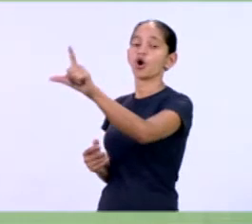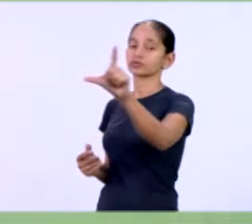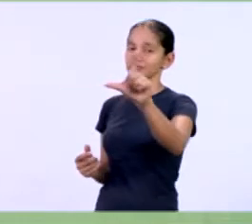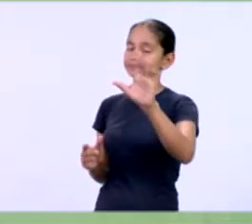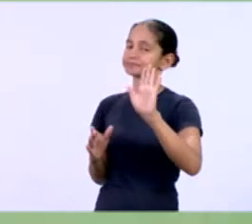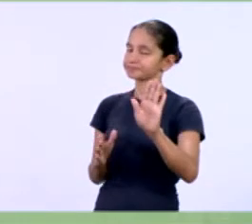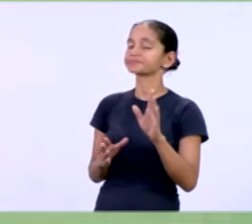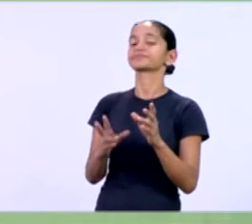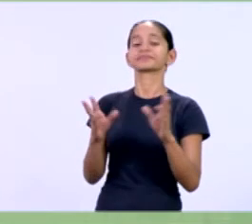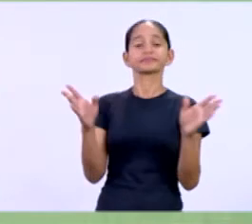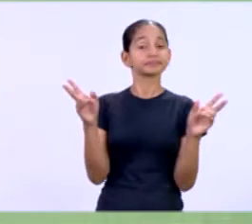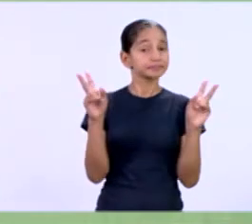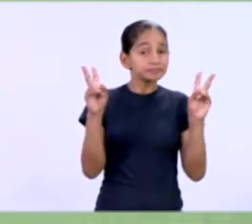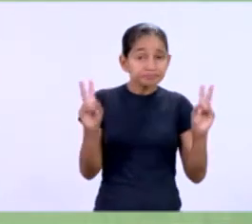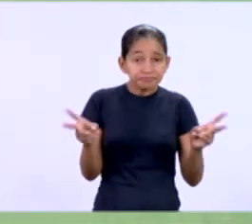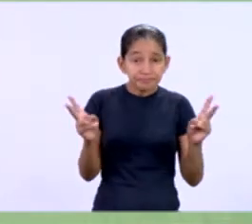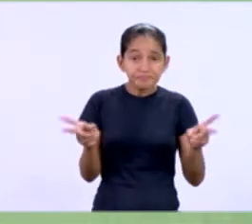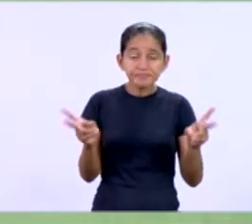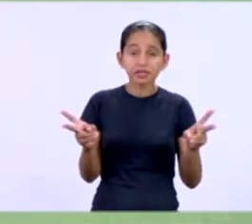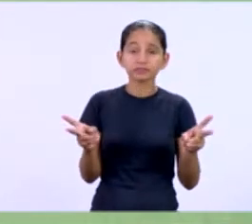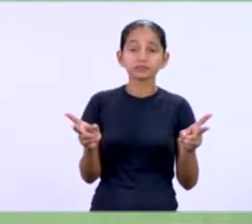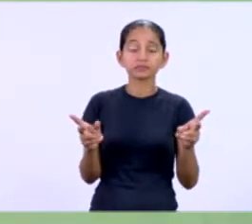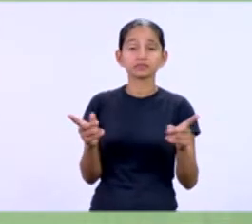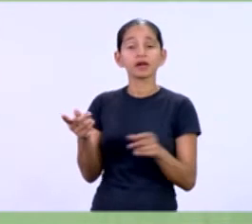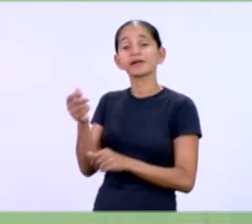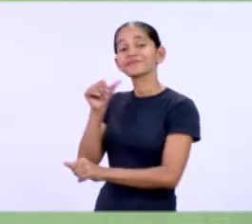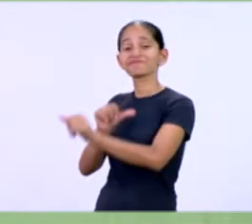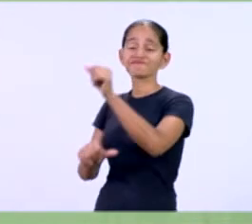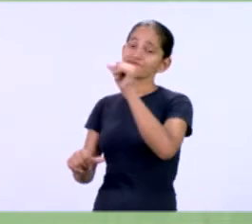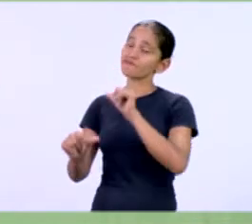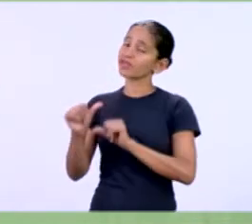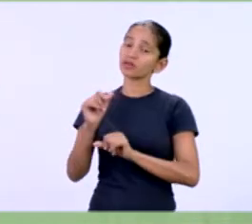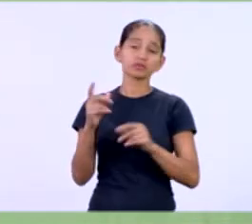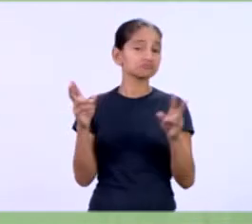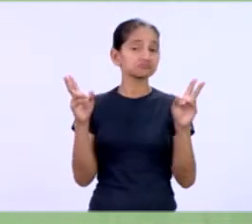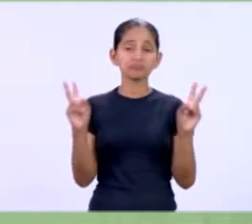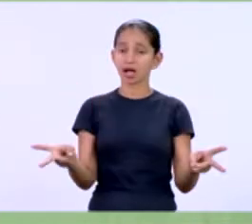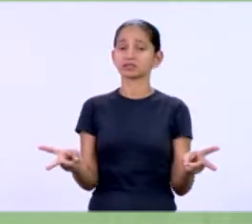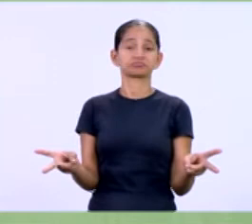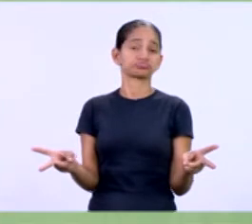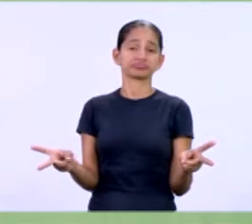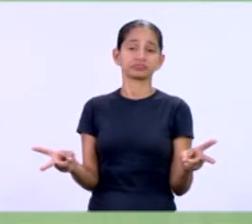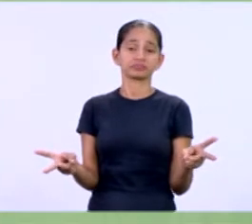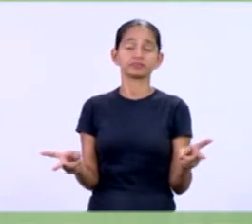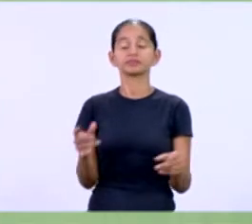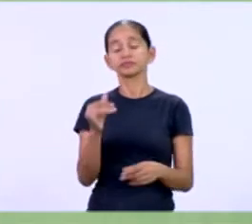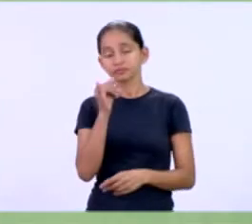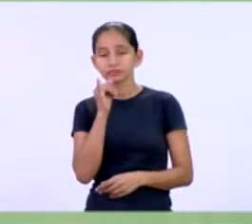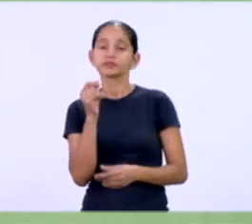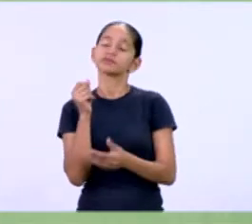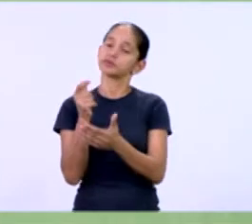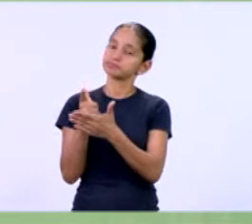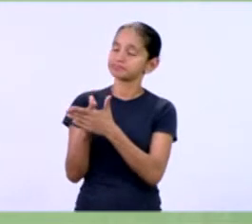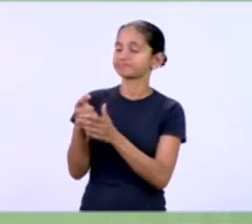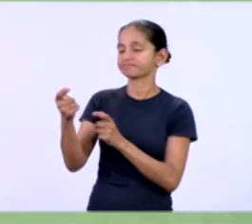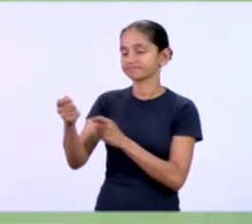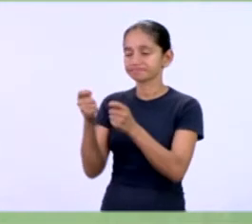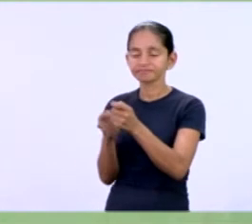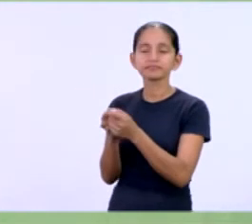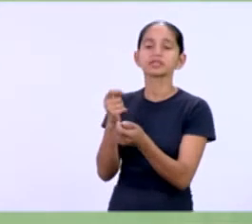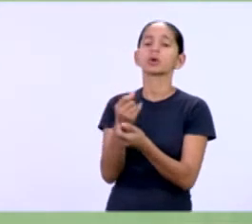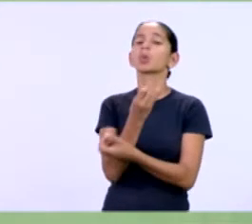contas a receber. Só que no direcionamento inverso, né? É o contrário. Este controle de contas